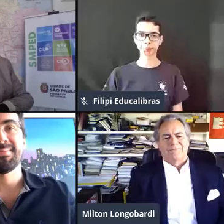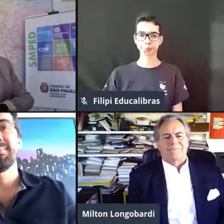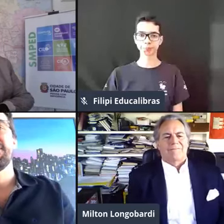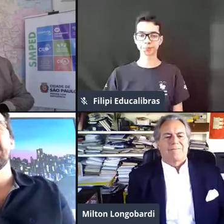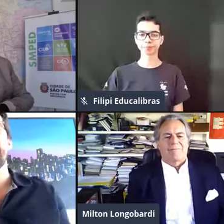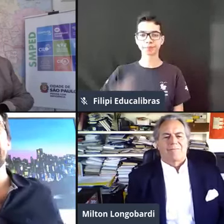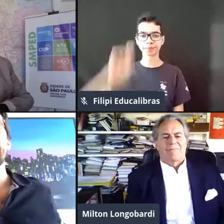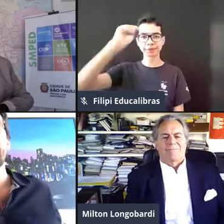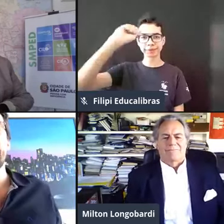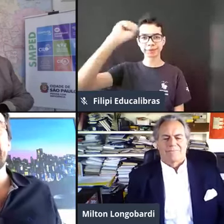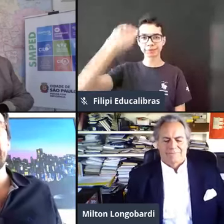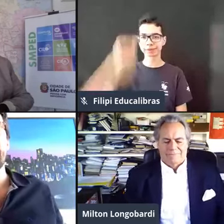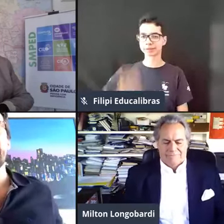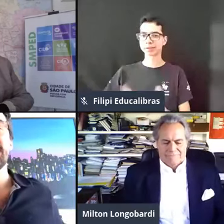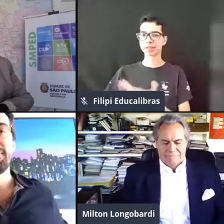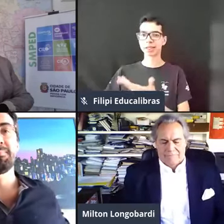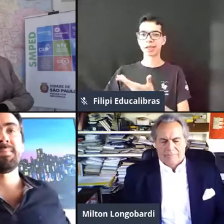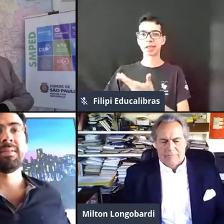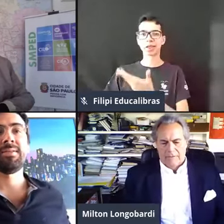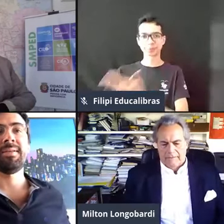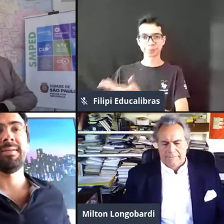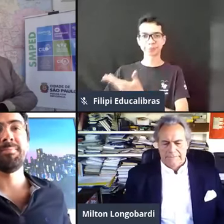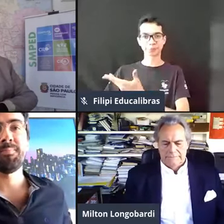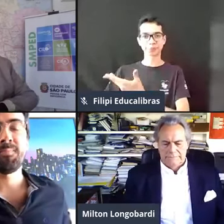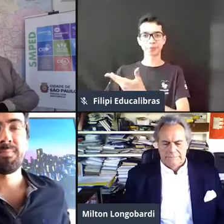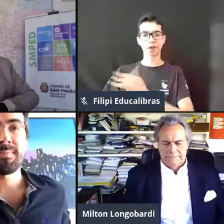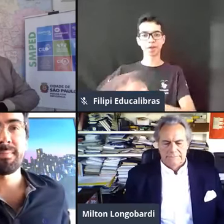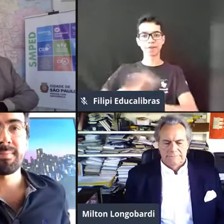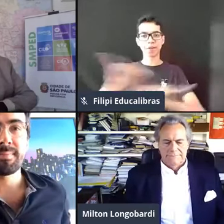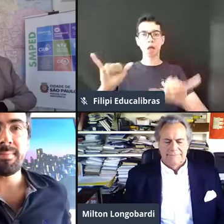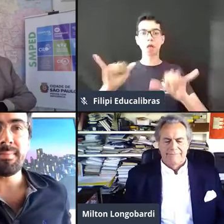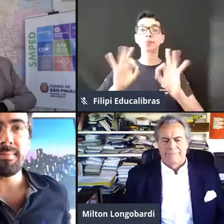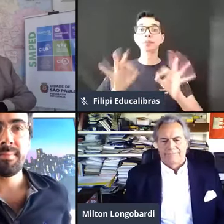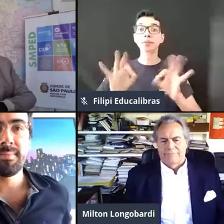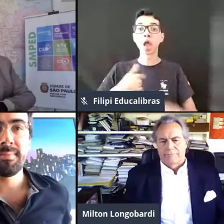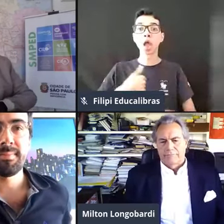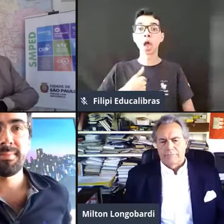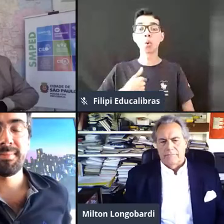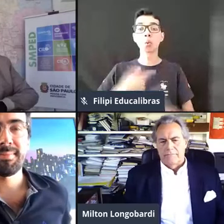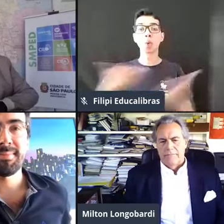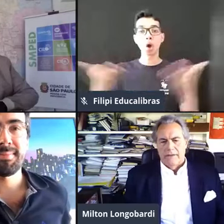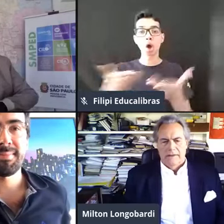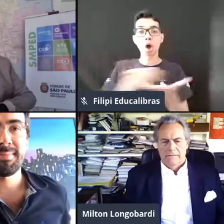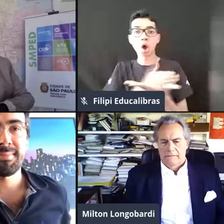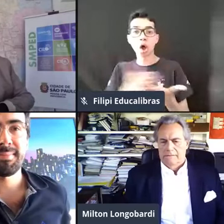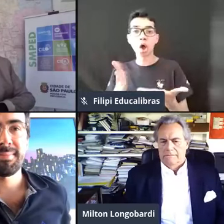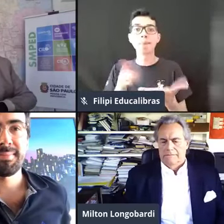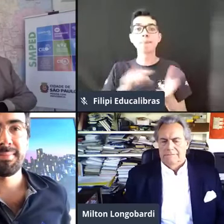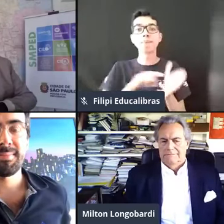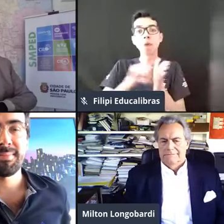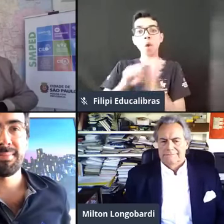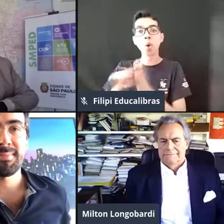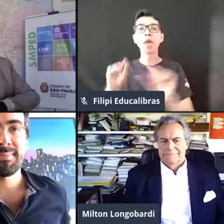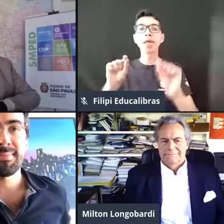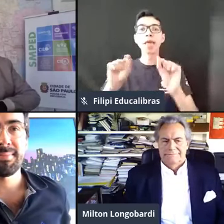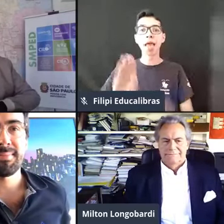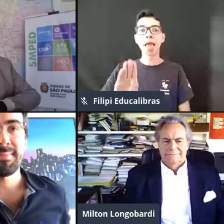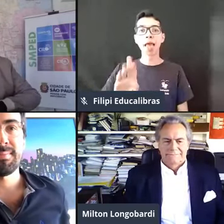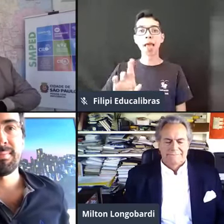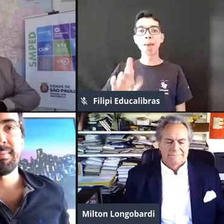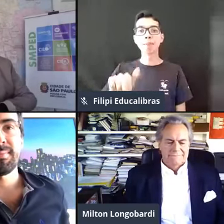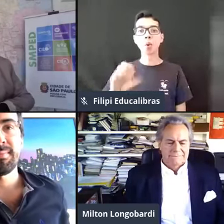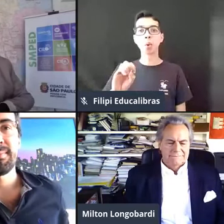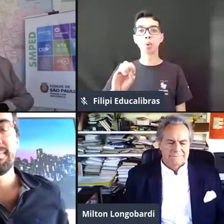essas conversas perguntando para os nossos interlocutores, né? Quem é o Bruno Beraldin? Conta para quem está